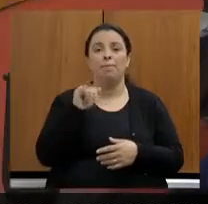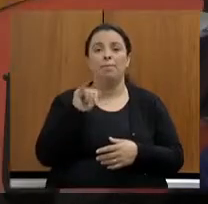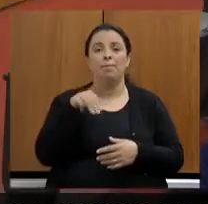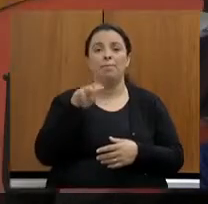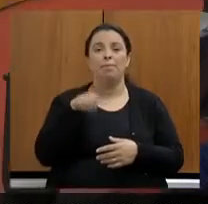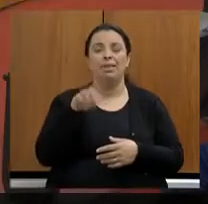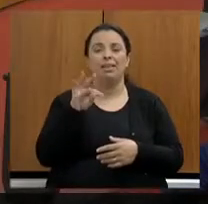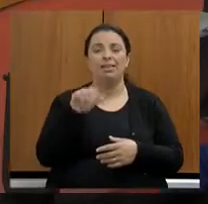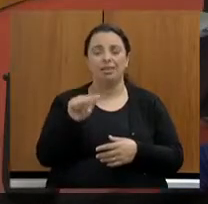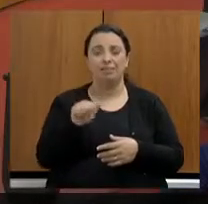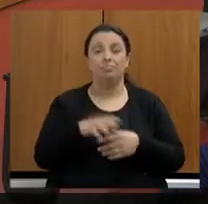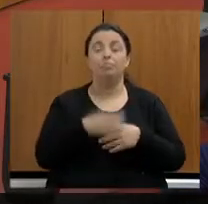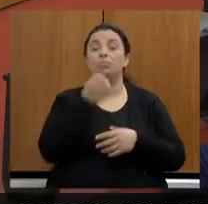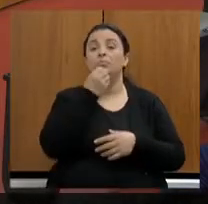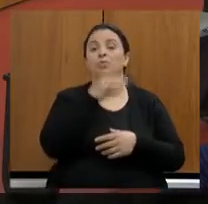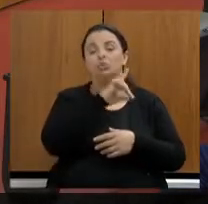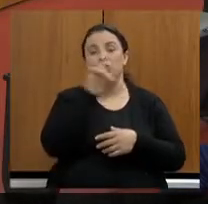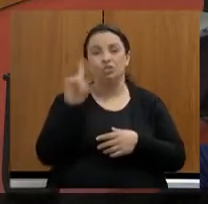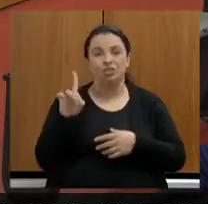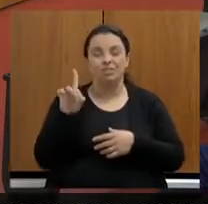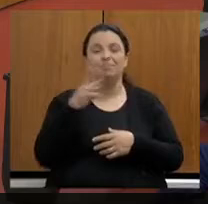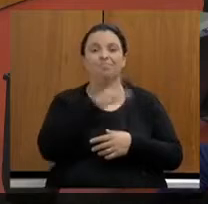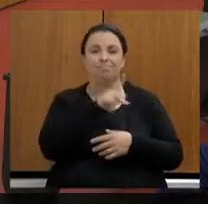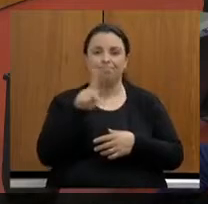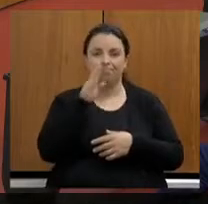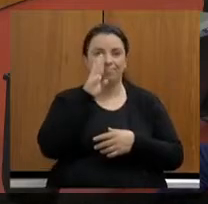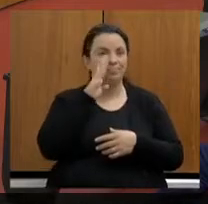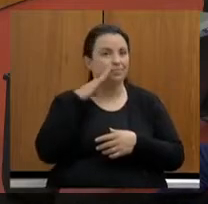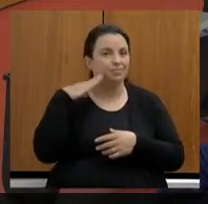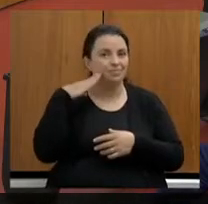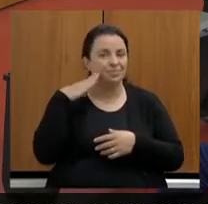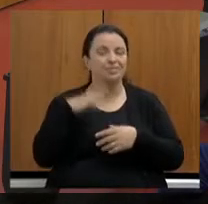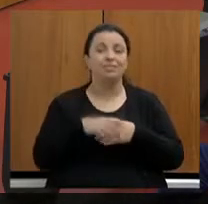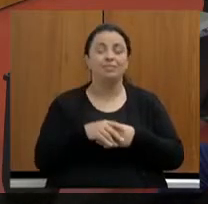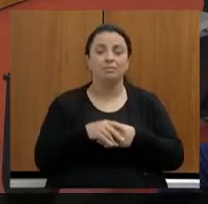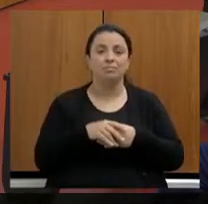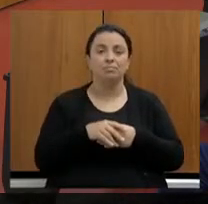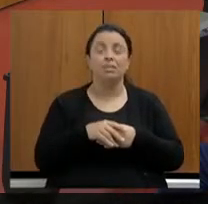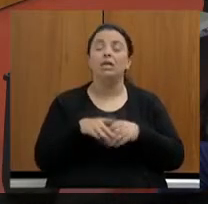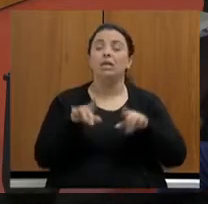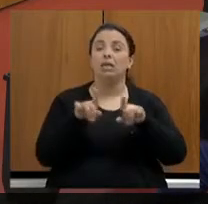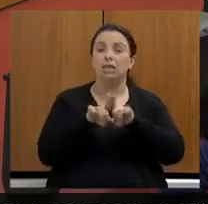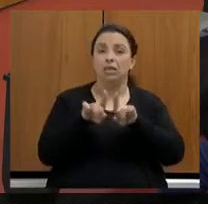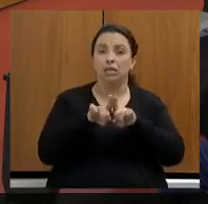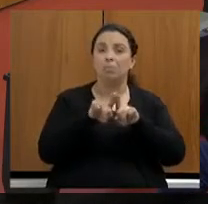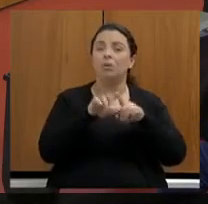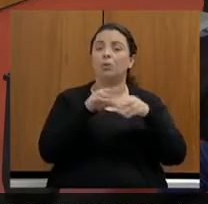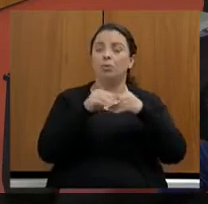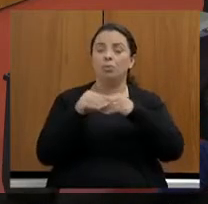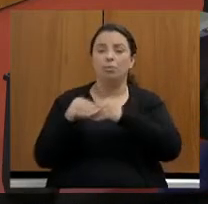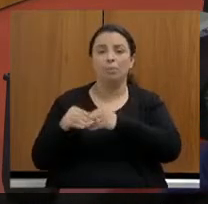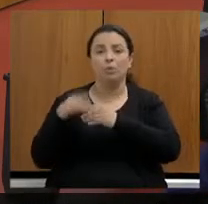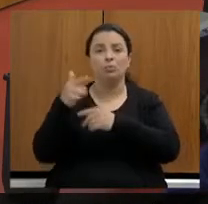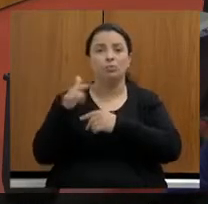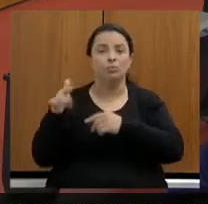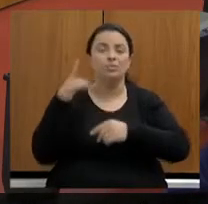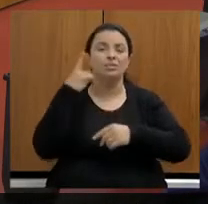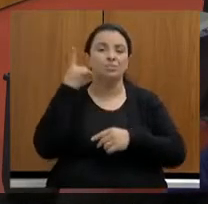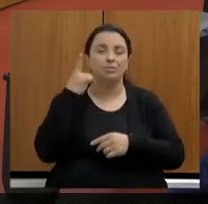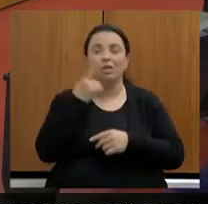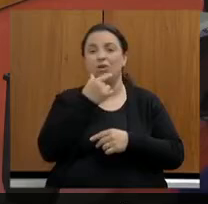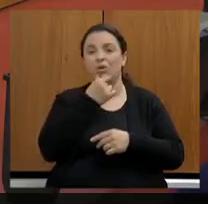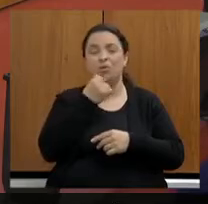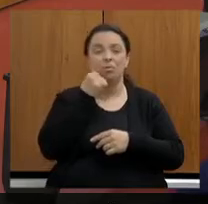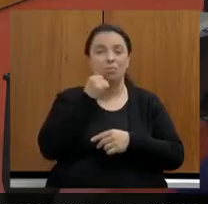Oi bom dia presidente Beatriz e seu nome quero cumprimentar as deputadas e os